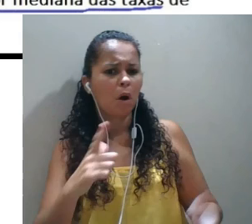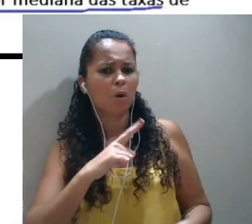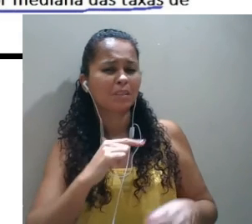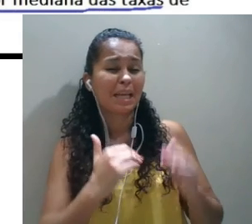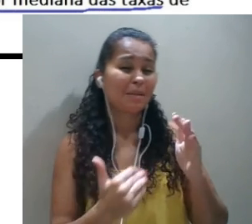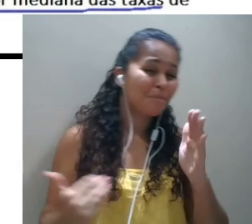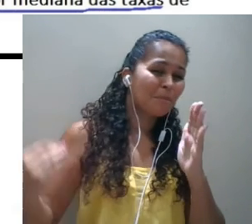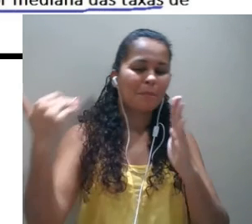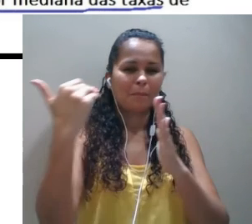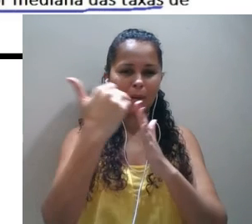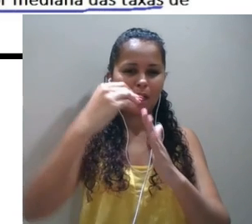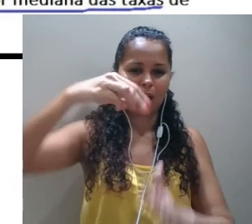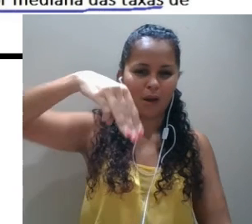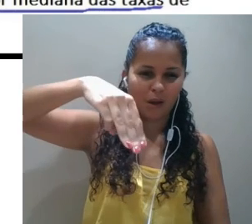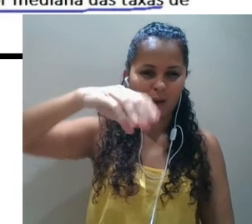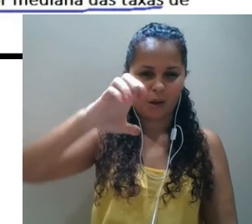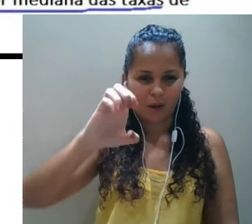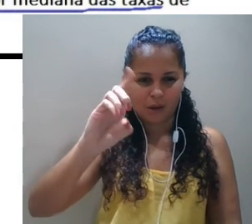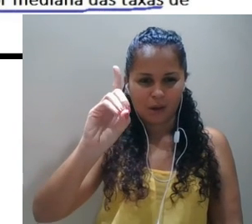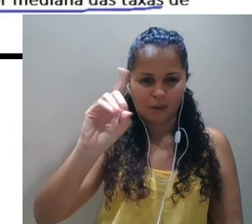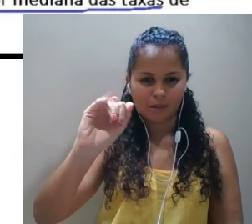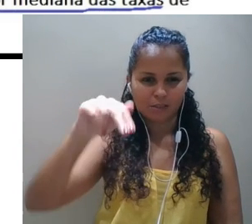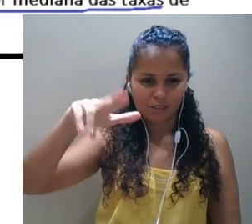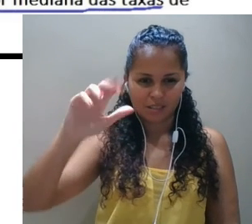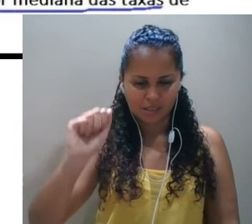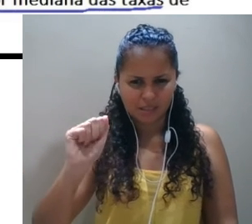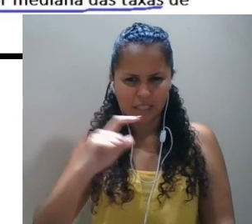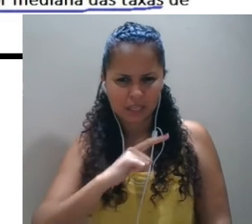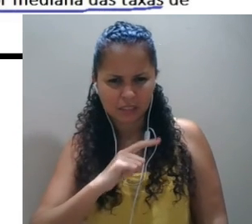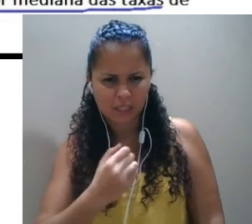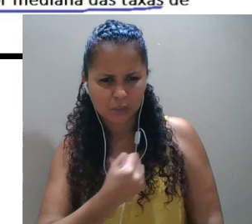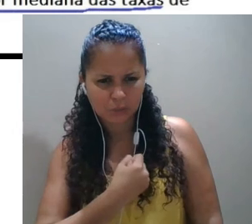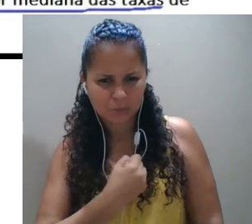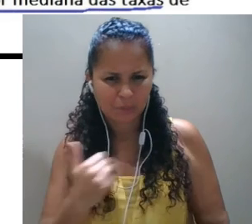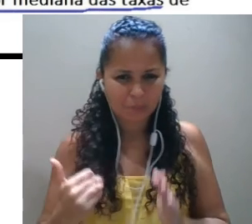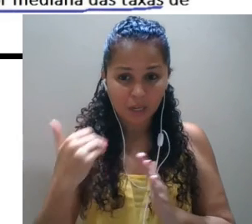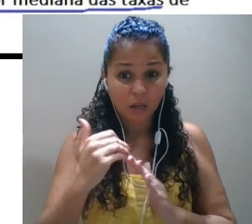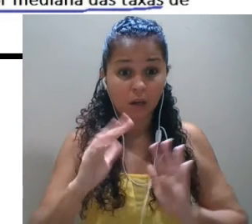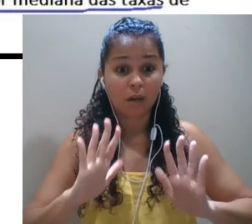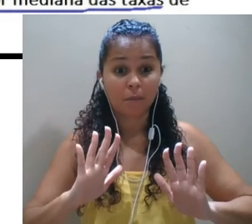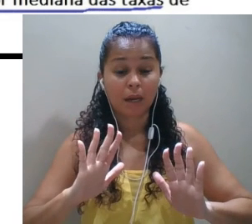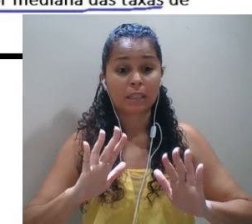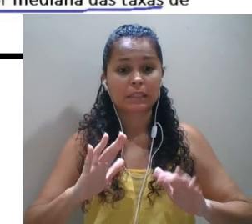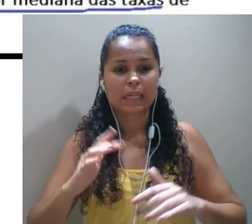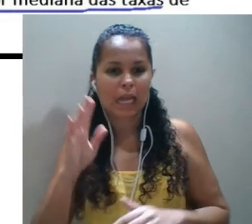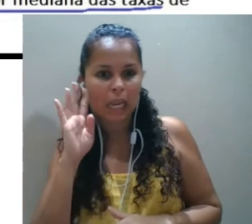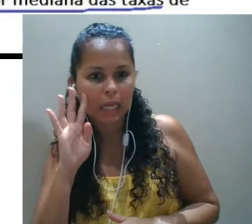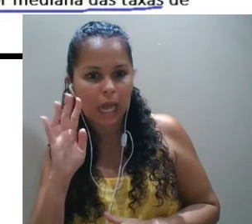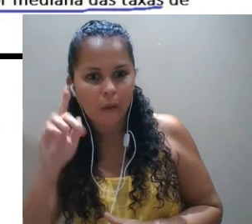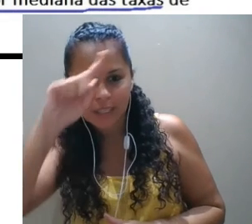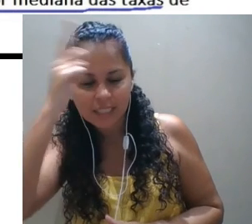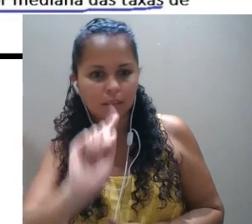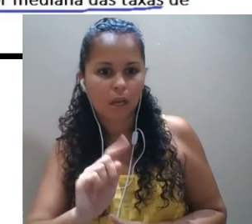maior mediana. Repare então que ter um valor maior aqui não é uma ideia muito legal, porque nós estamos falando de desemprego. Então, quanto maior